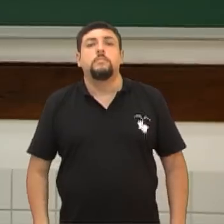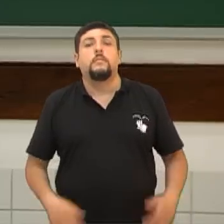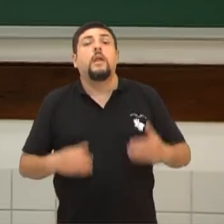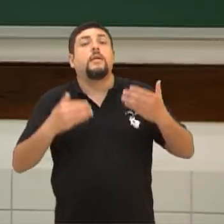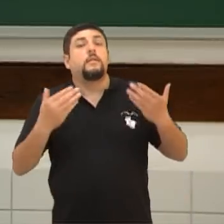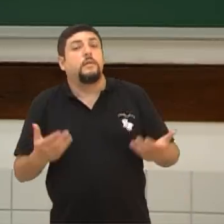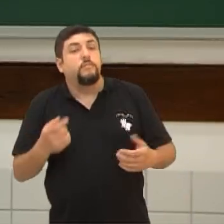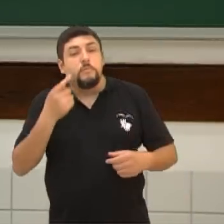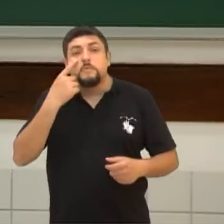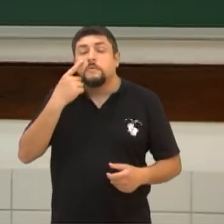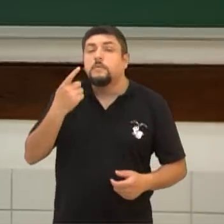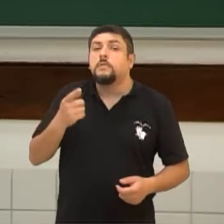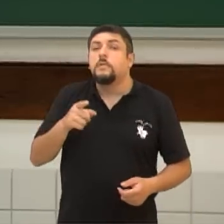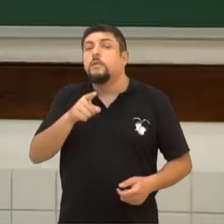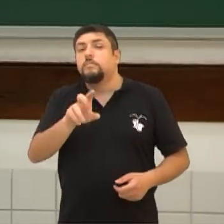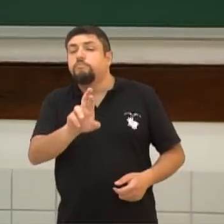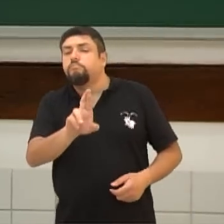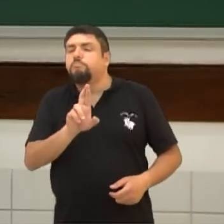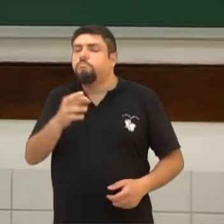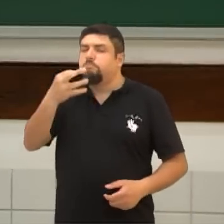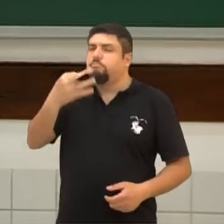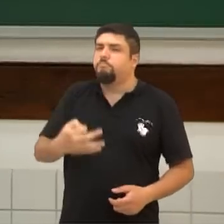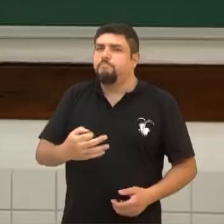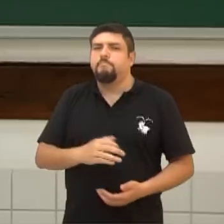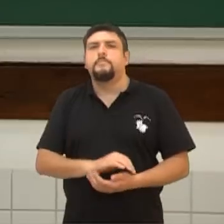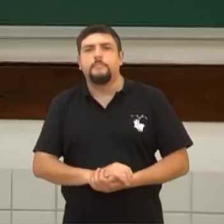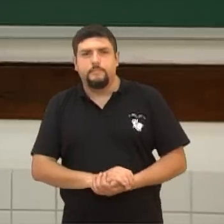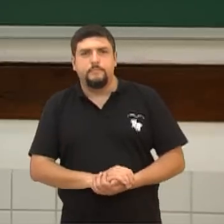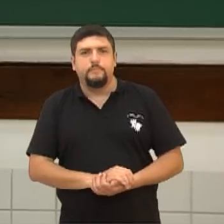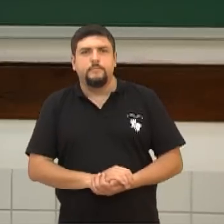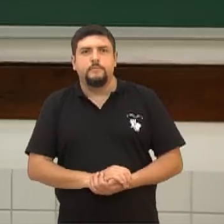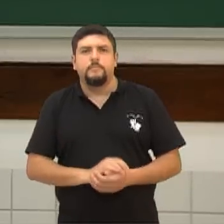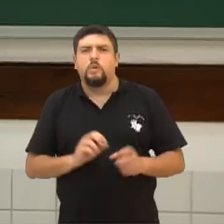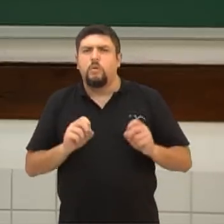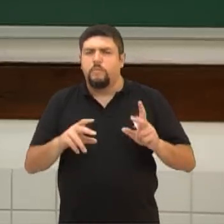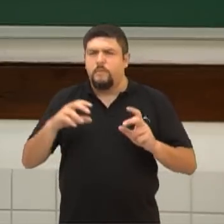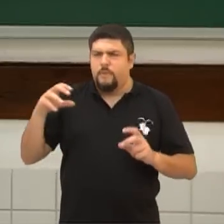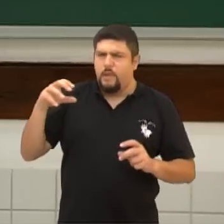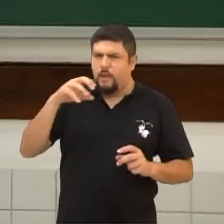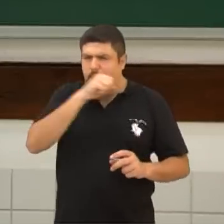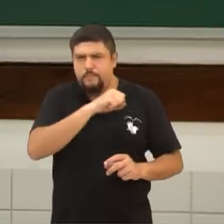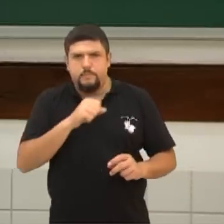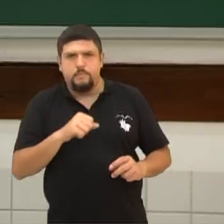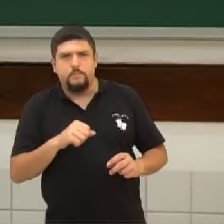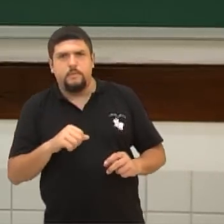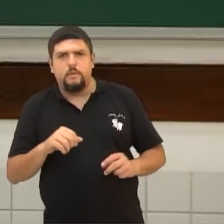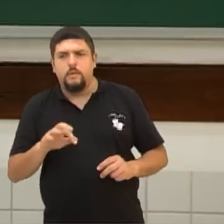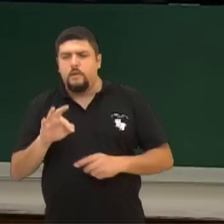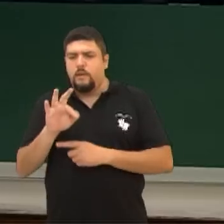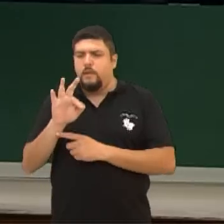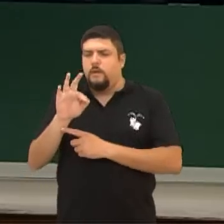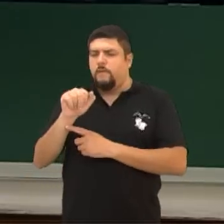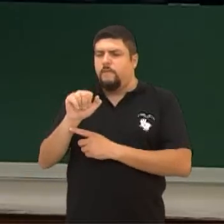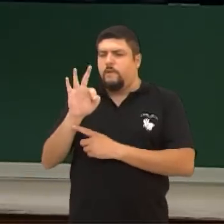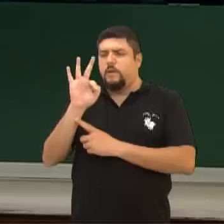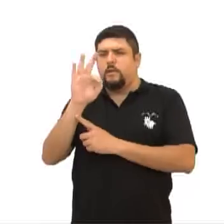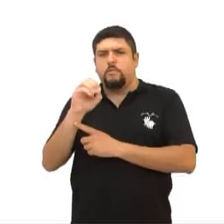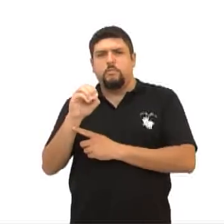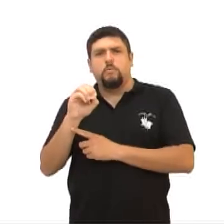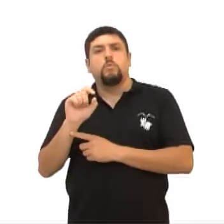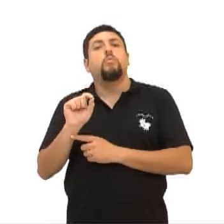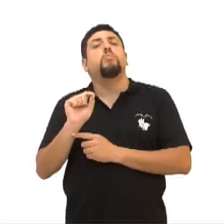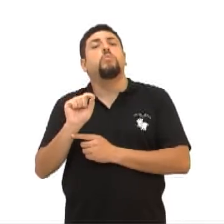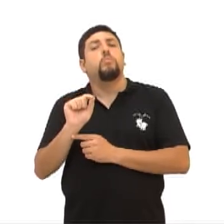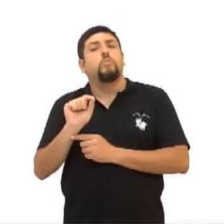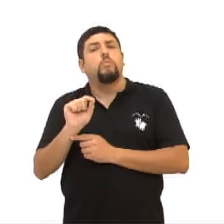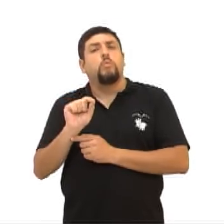Então, vamos lá? Vamos ver se você acertou. De uma forma bem rápida e bem sucinta. Fato